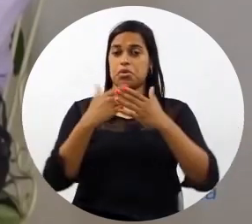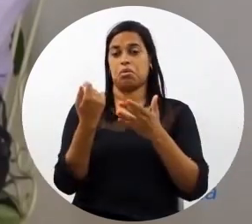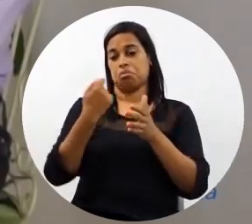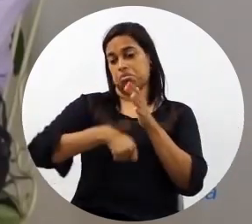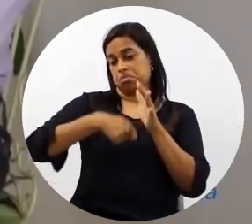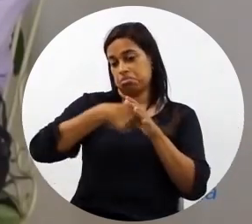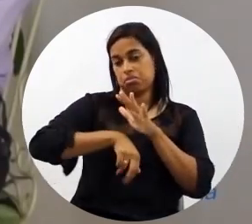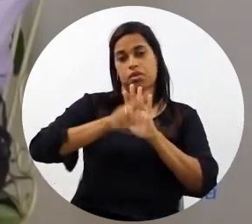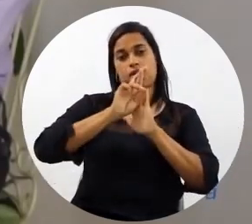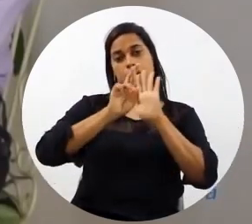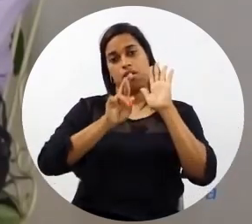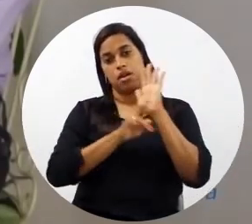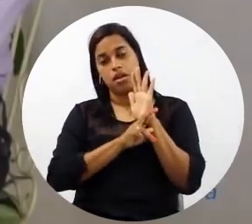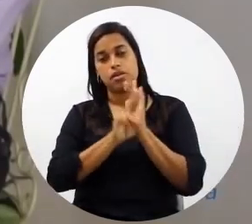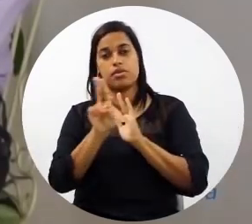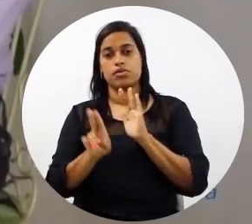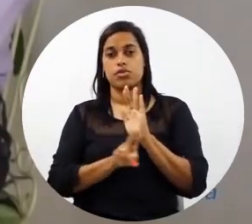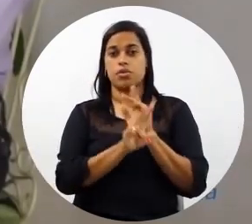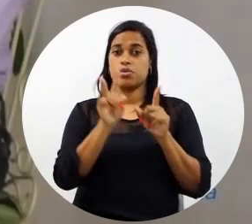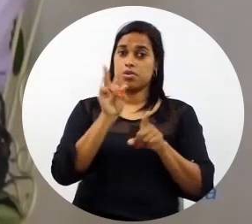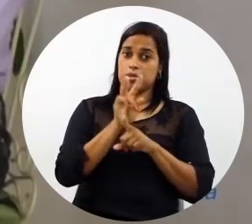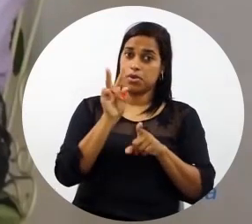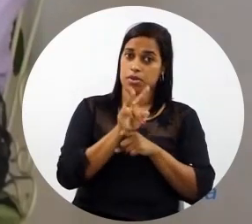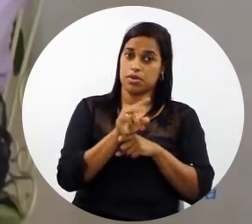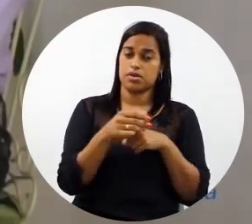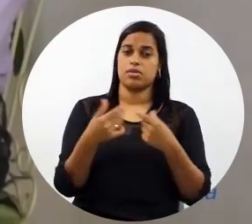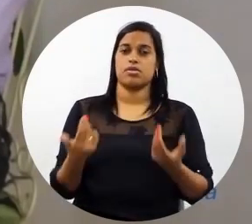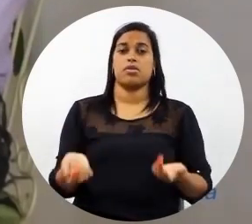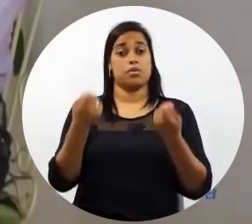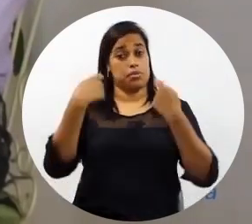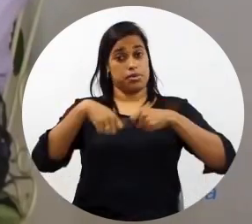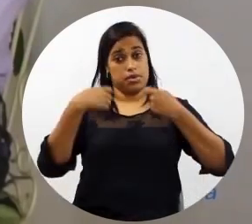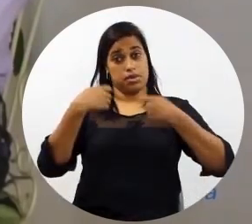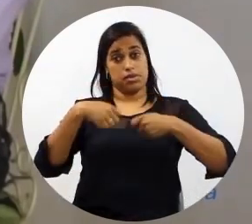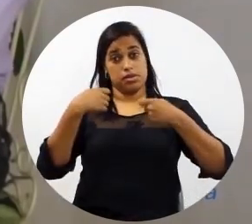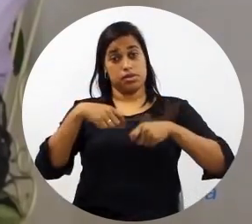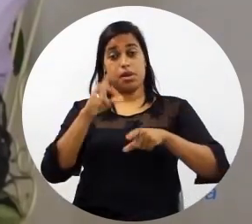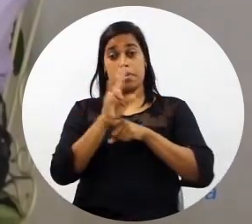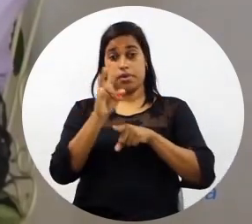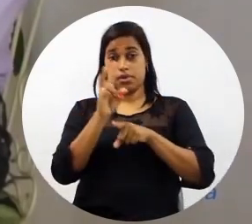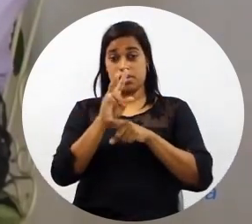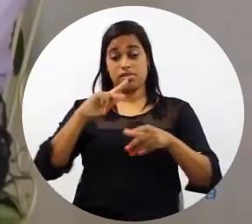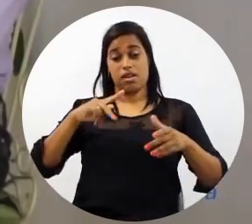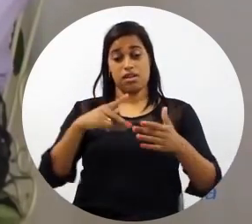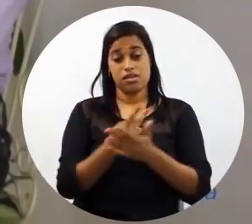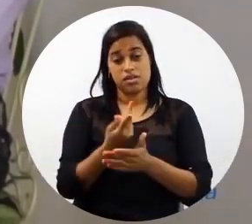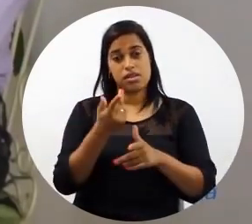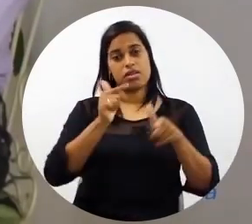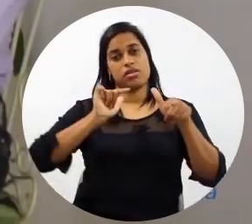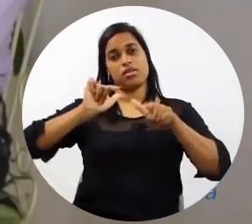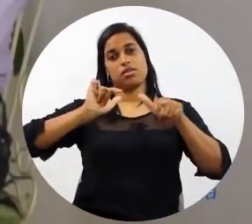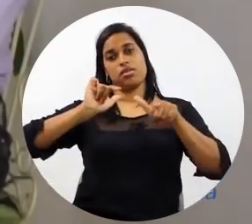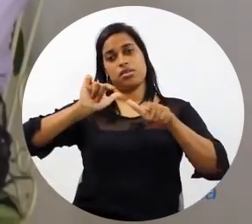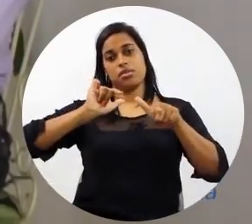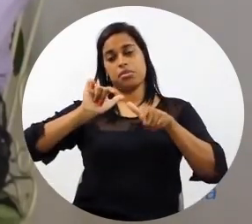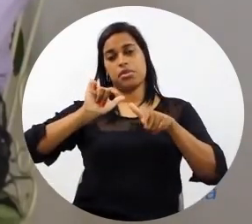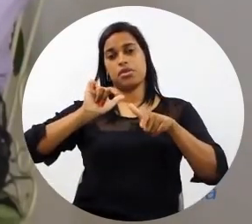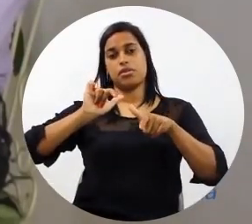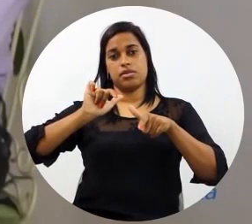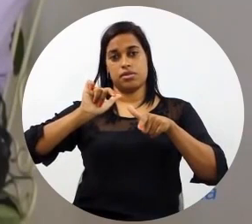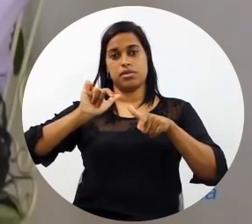as normas, não usa os aparelhos necessários para prevenção de acidente, ele não se comporta desse